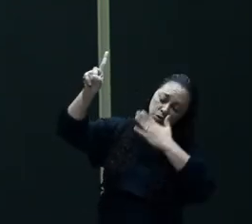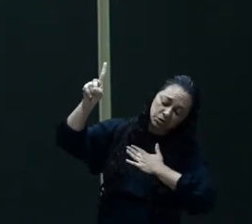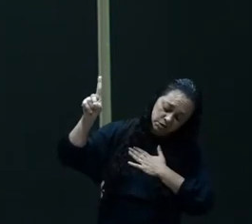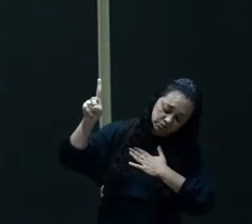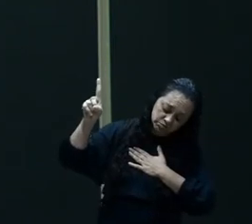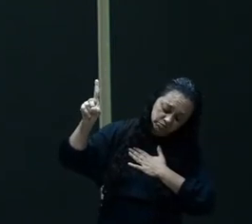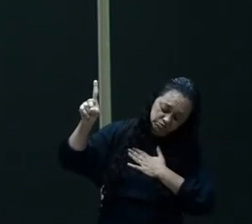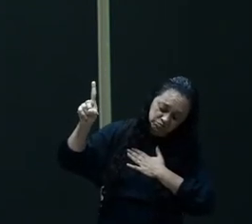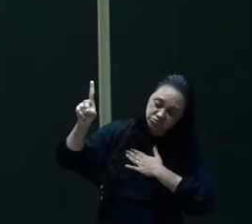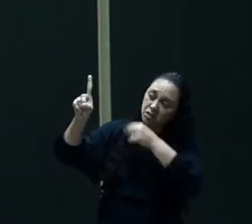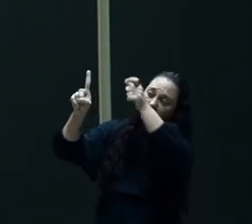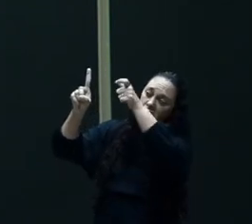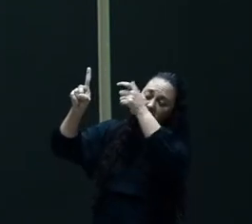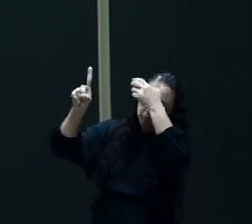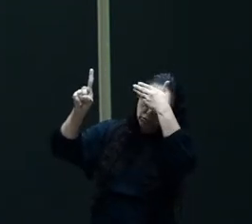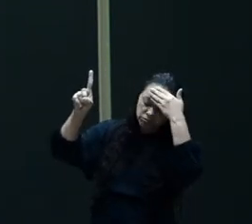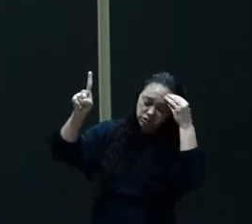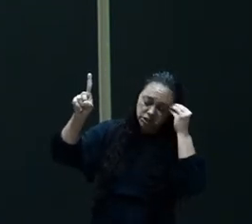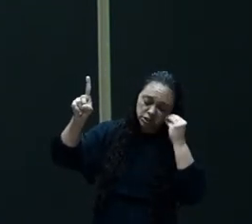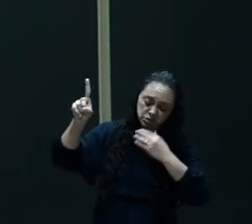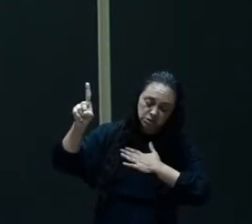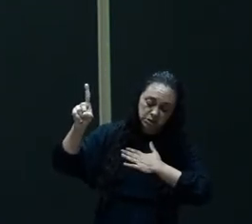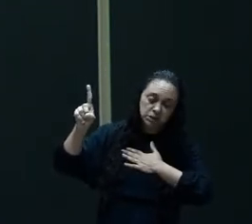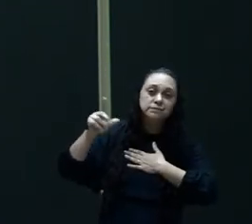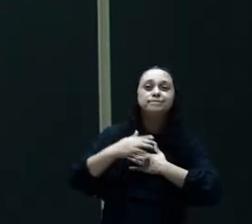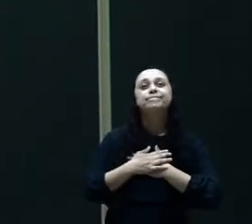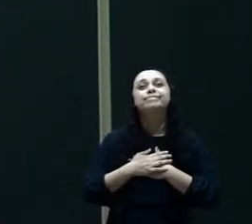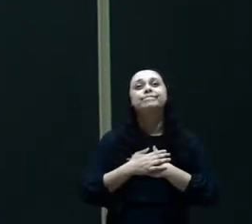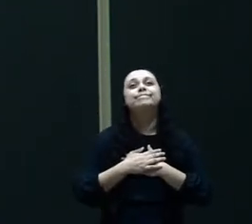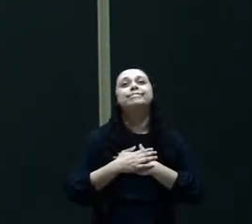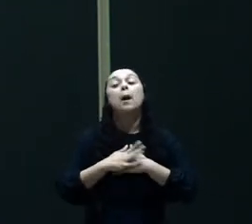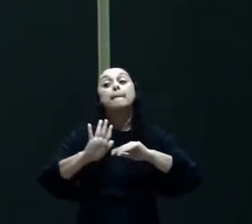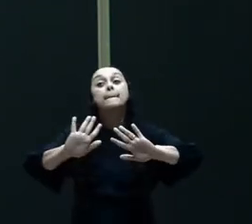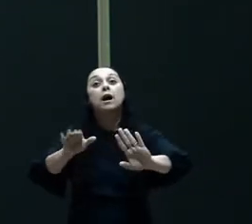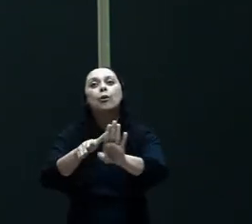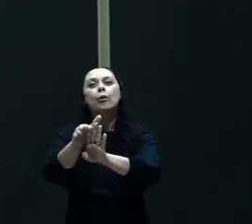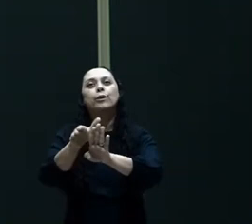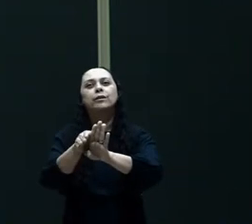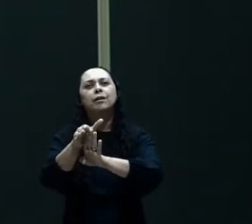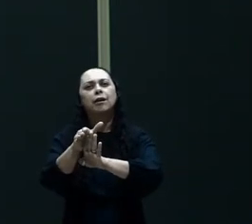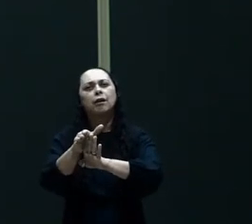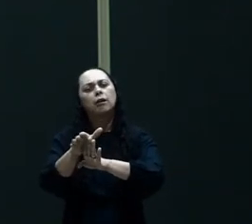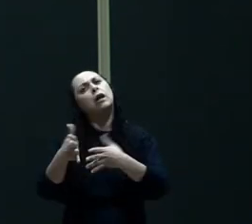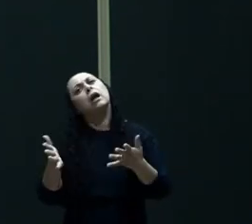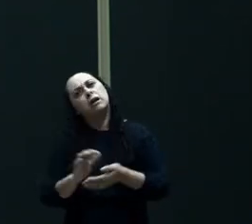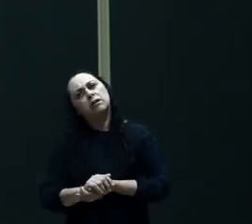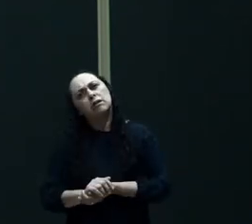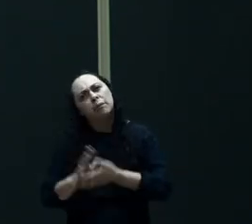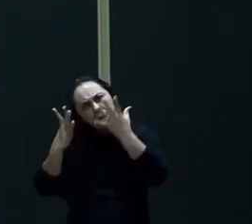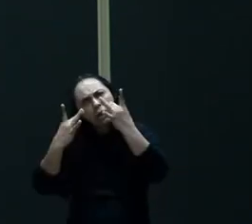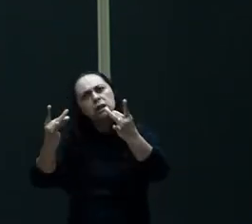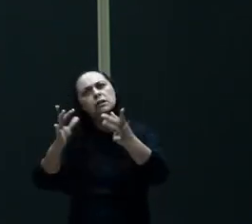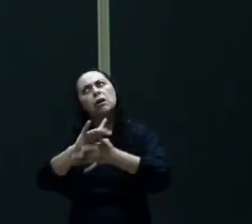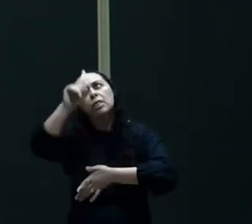tanta gente correr de promessa e vai aqui um conselho Não vai dar certo eu